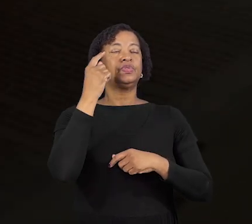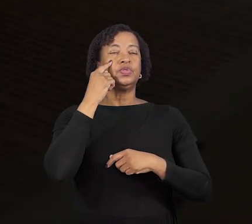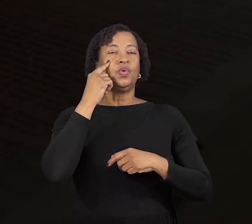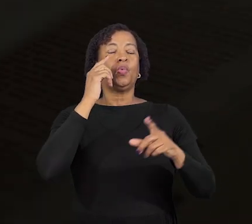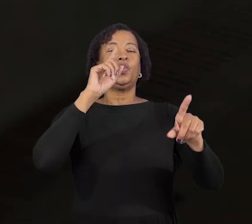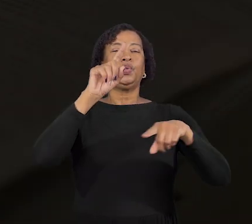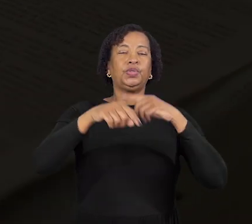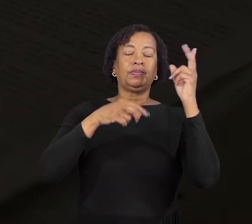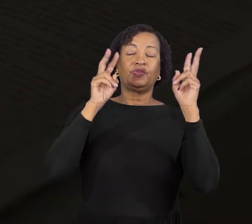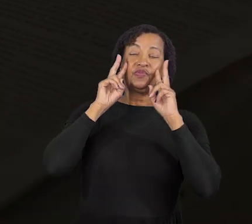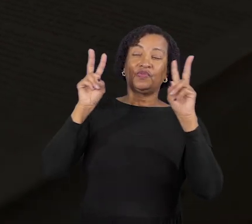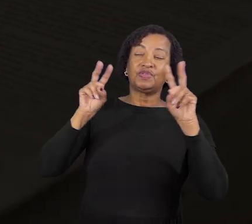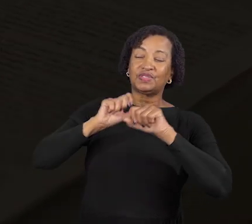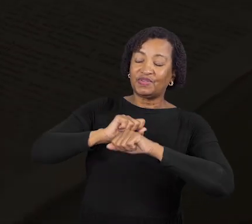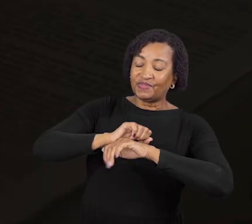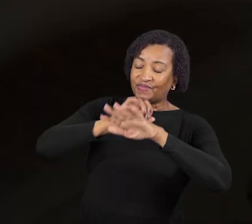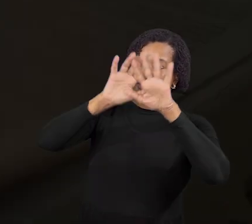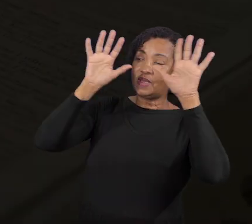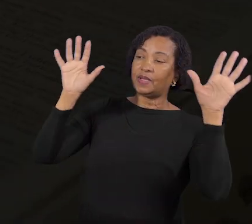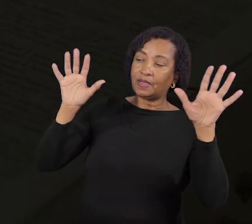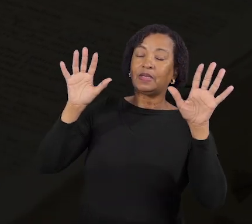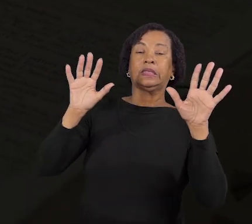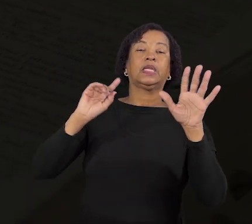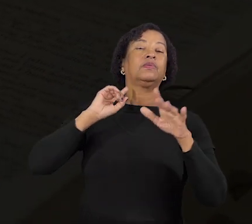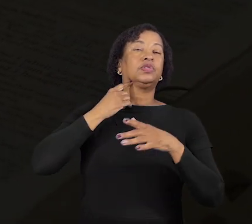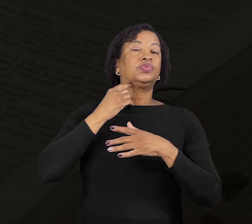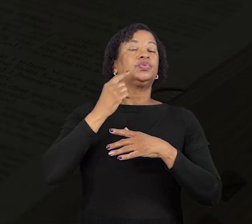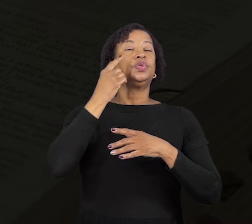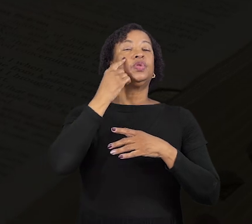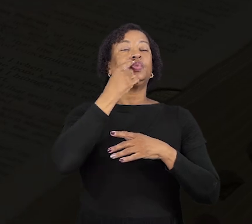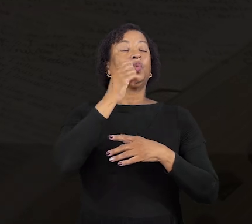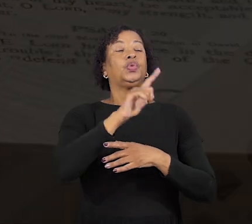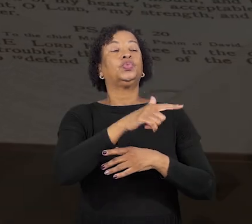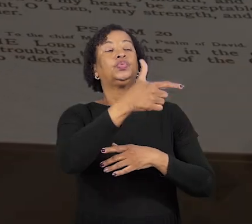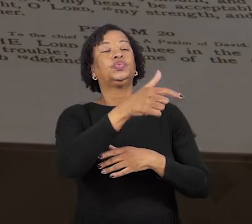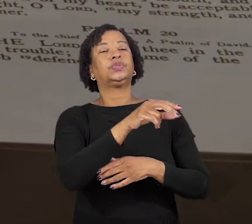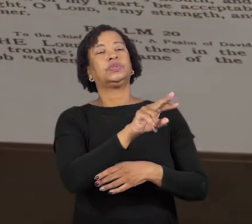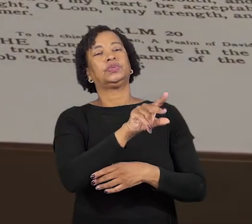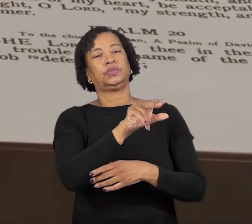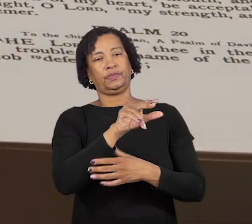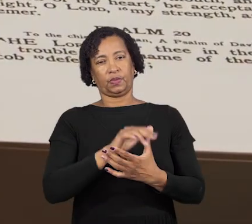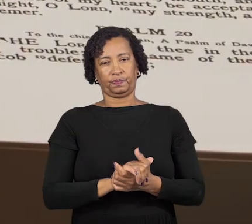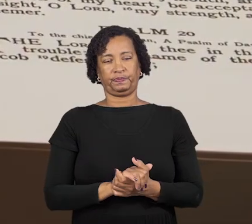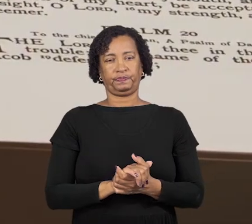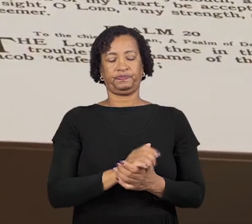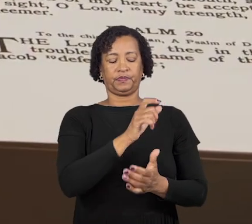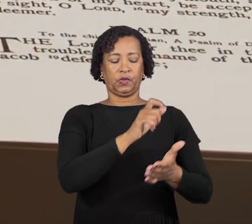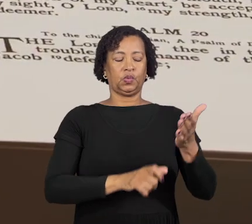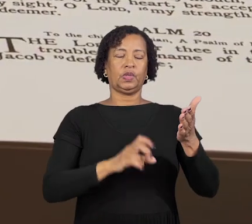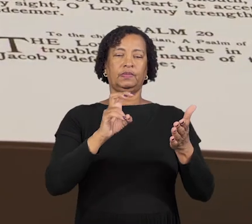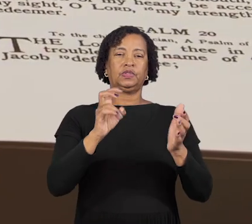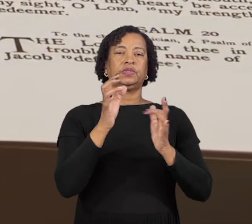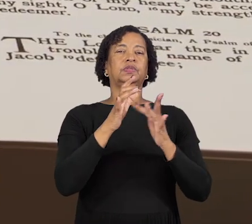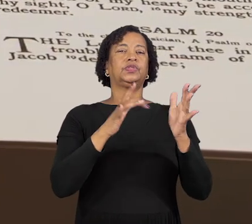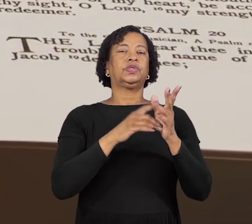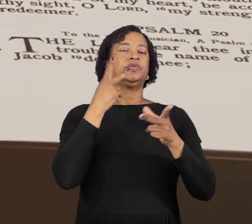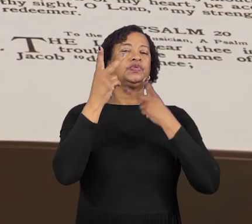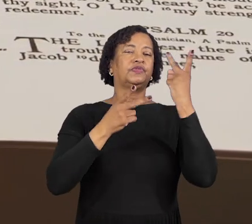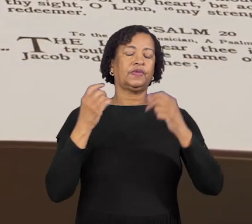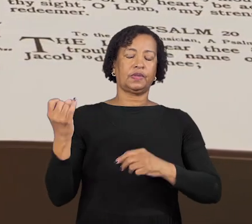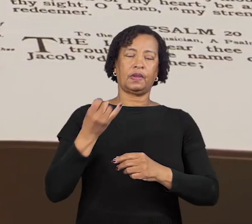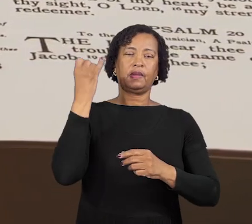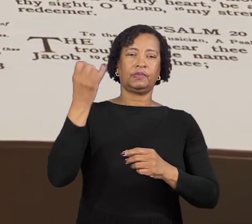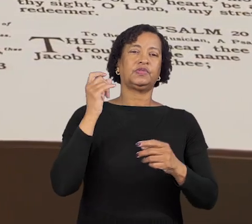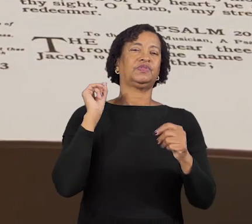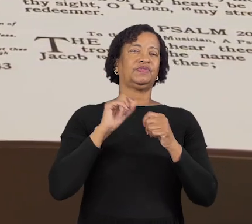e então você verá claramente para tirar o cisco do olho do teu irmão." No capítulo 5, Jesus fala sobre a importância